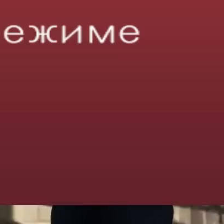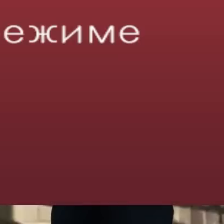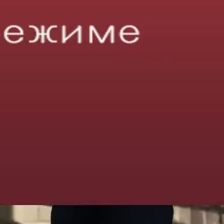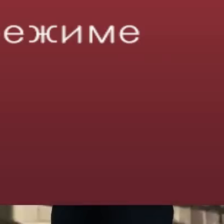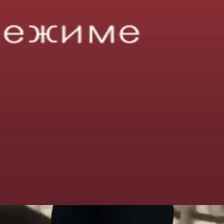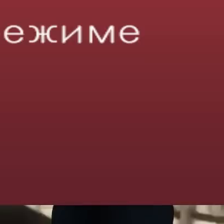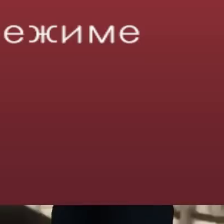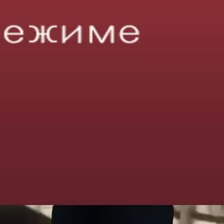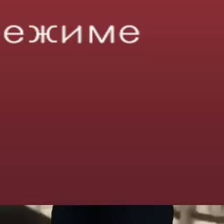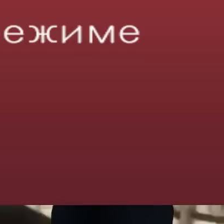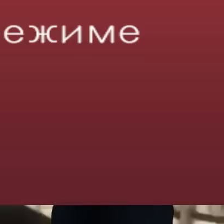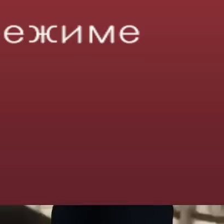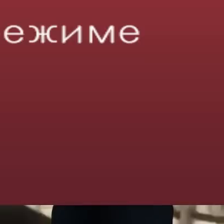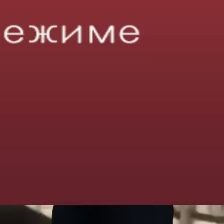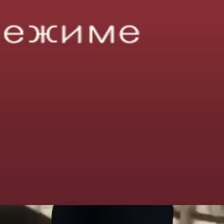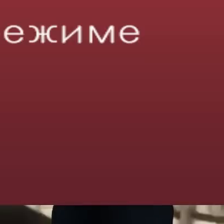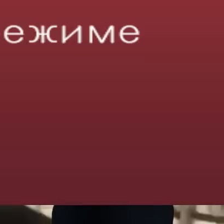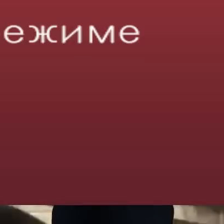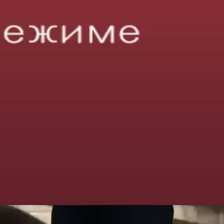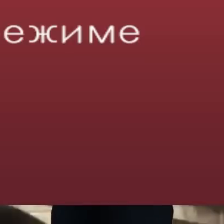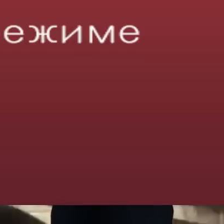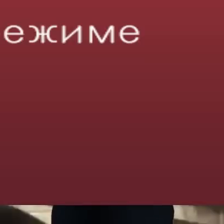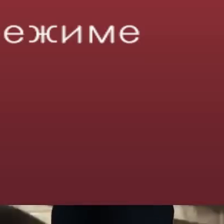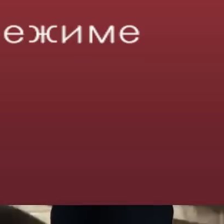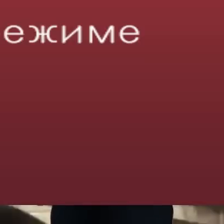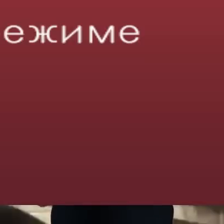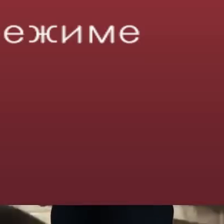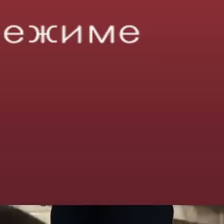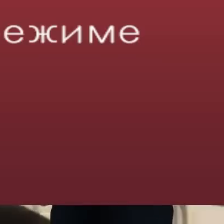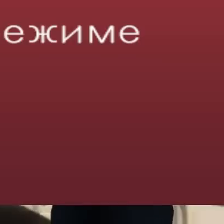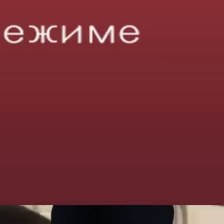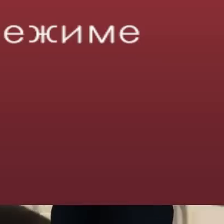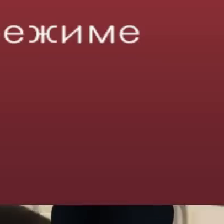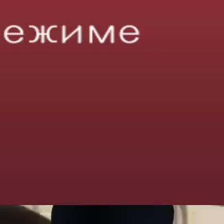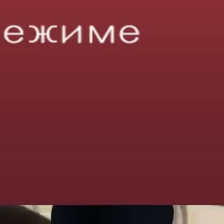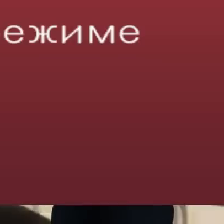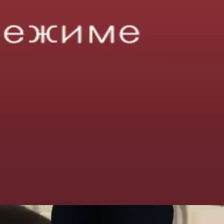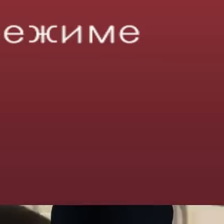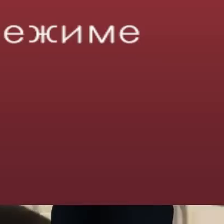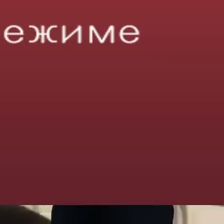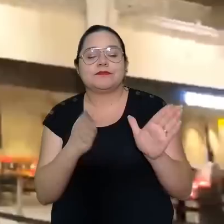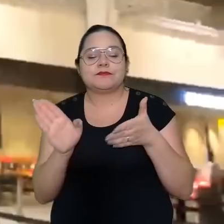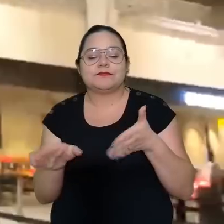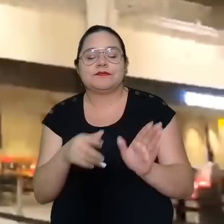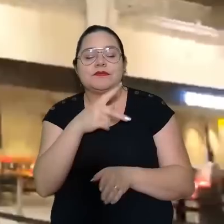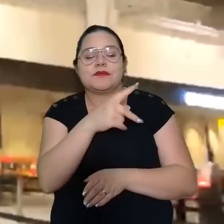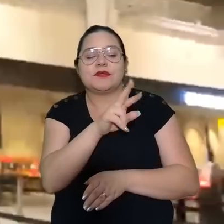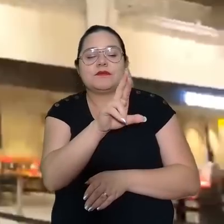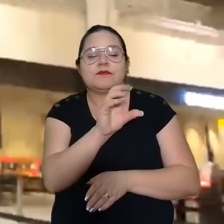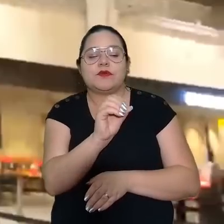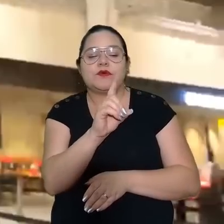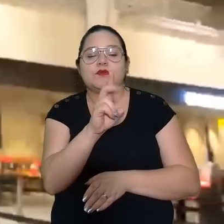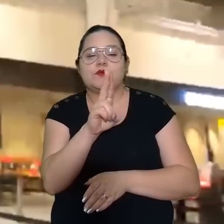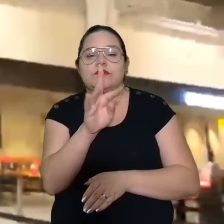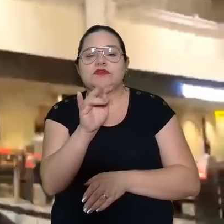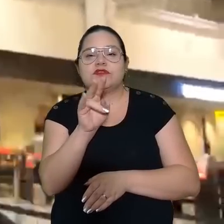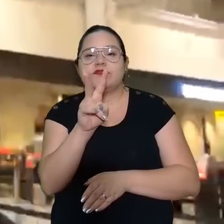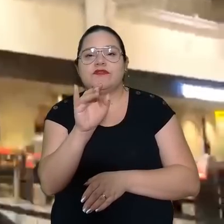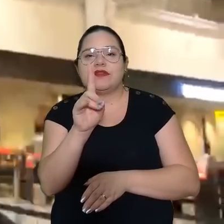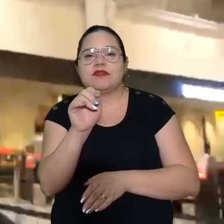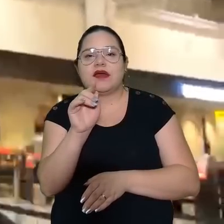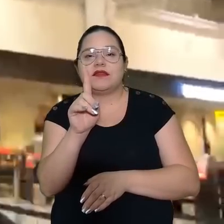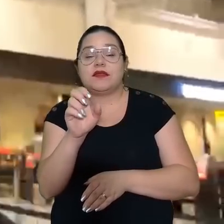e destacaram o aspecto da produtividade, que é justamente o que eu vim fazer aqui em Londres, dar